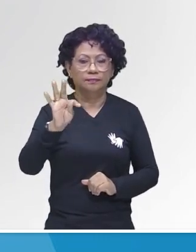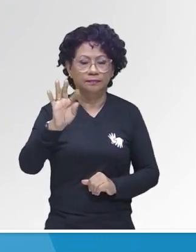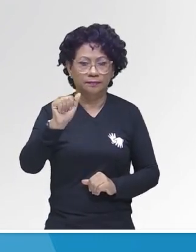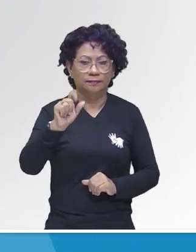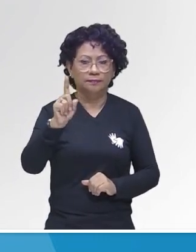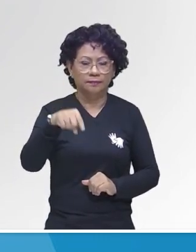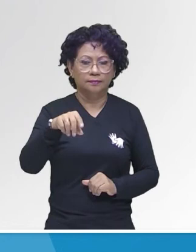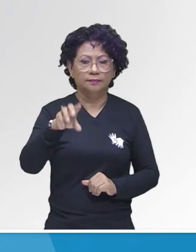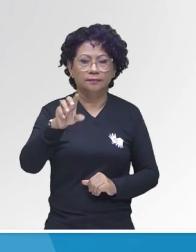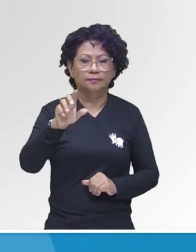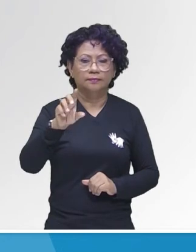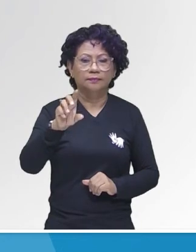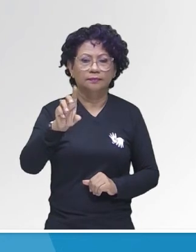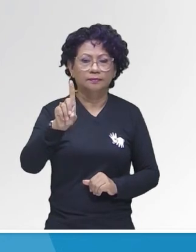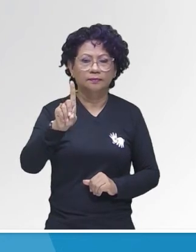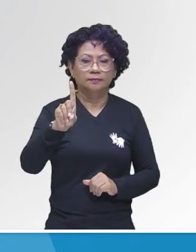cubo.